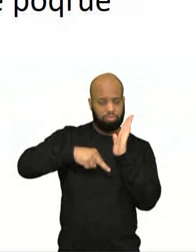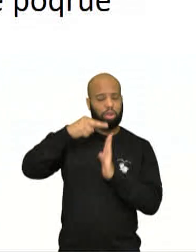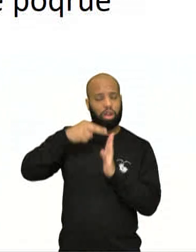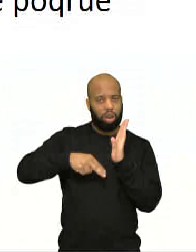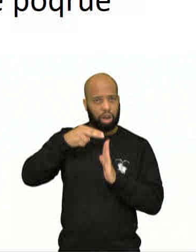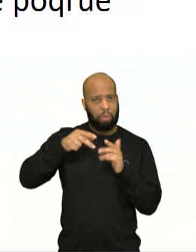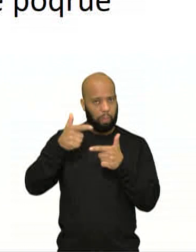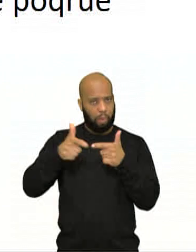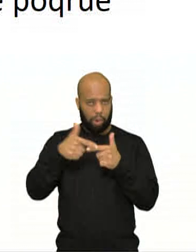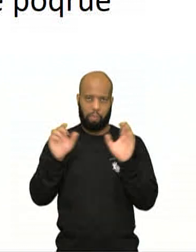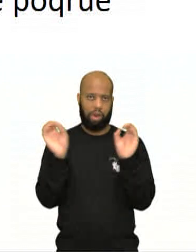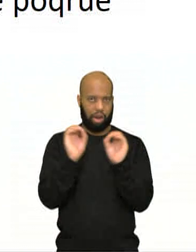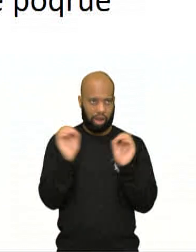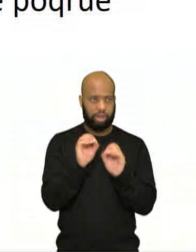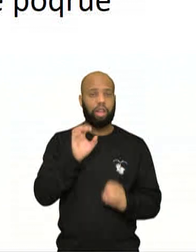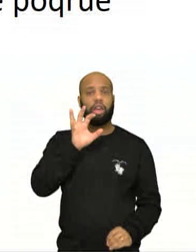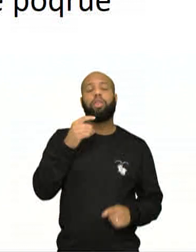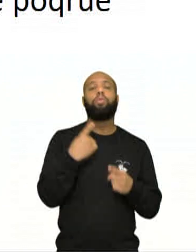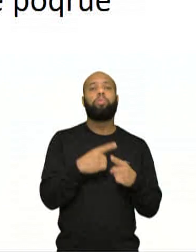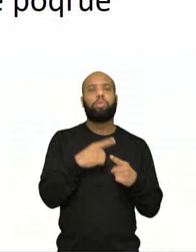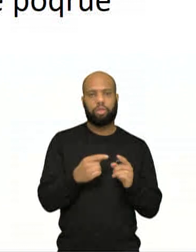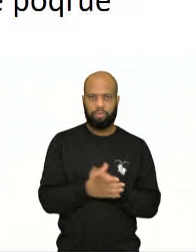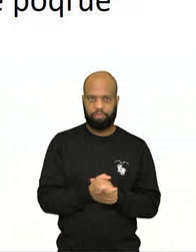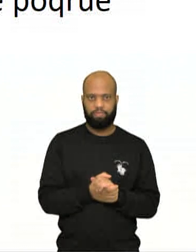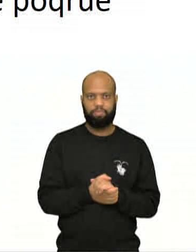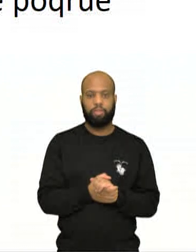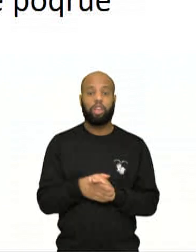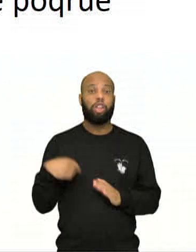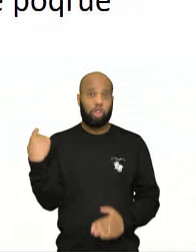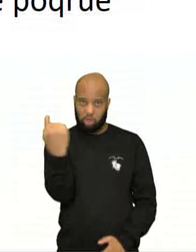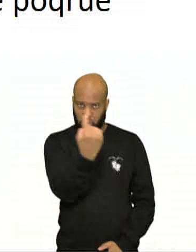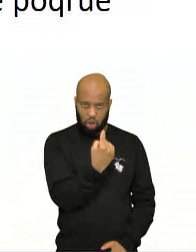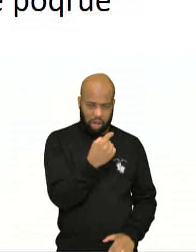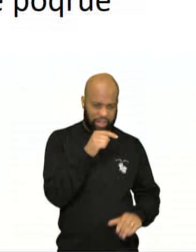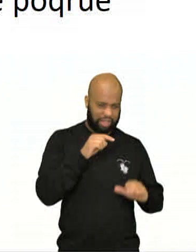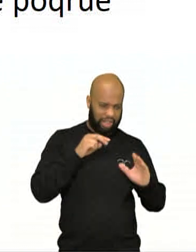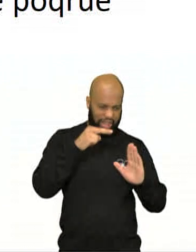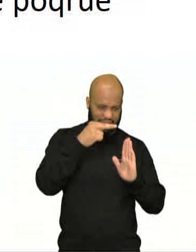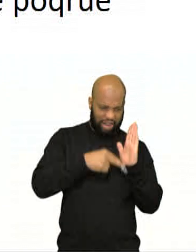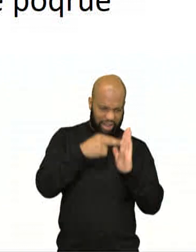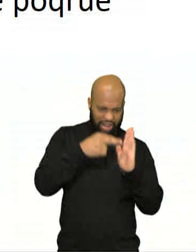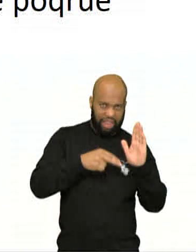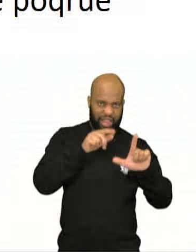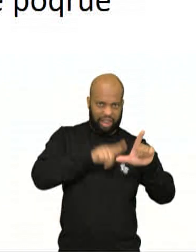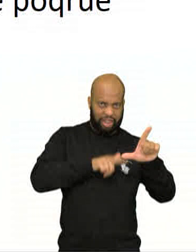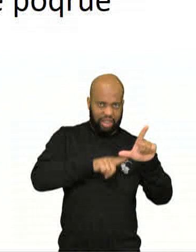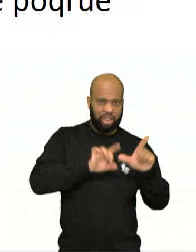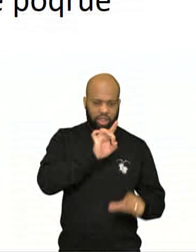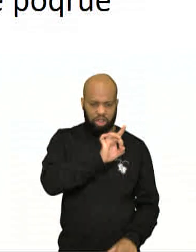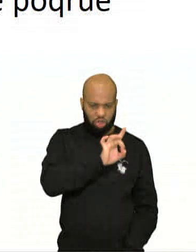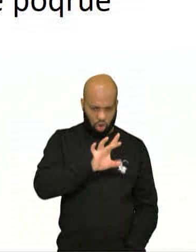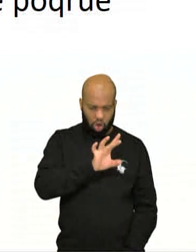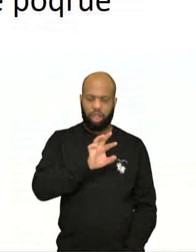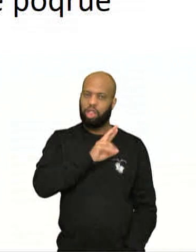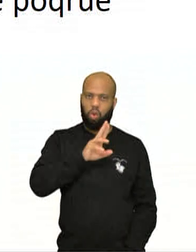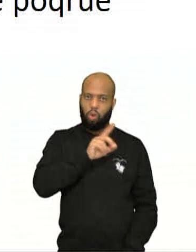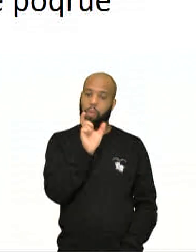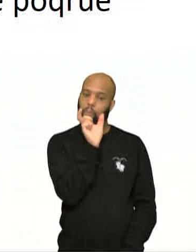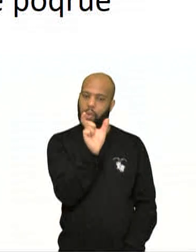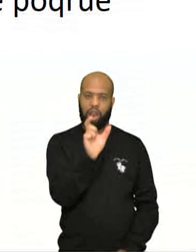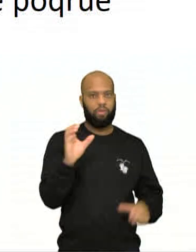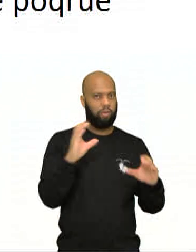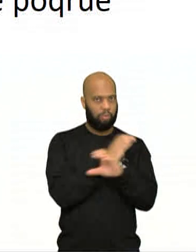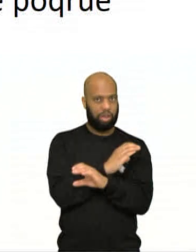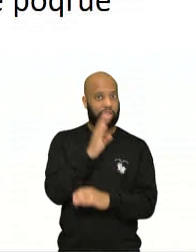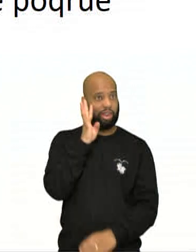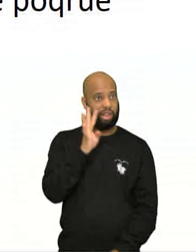ler sem problema. Isto é porque nós não lemos cada letra sozinha, mas a palavra como um todo.